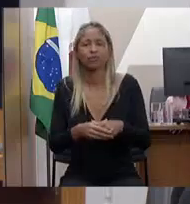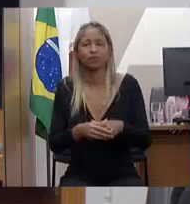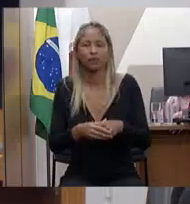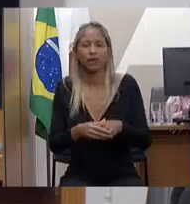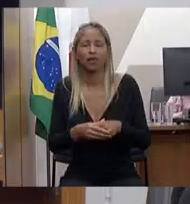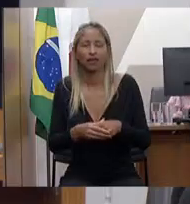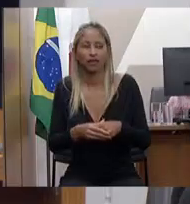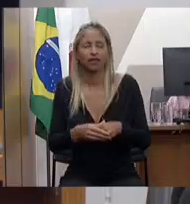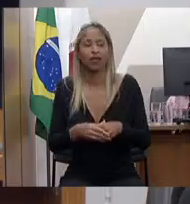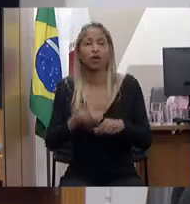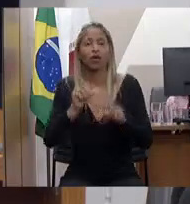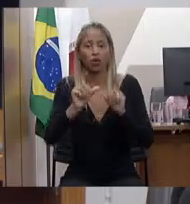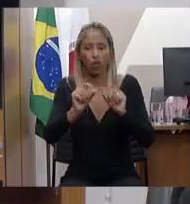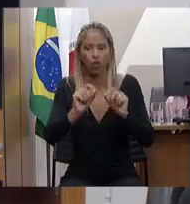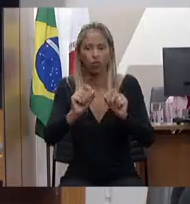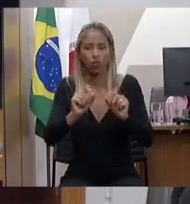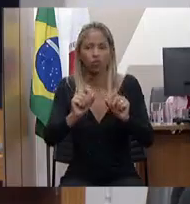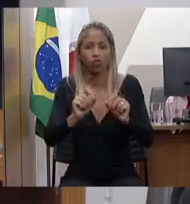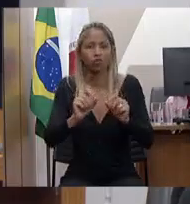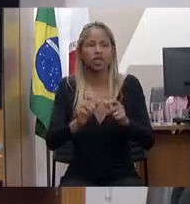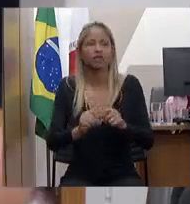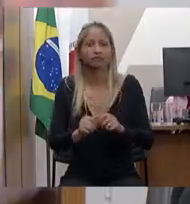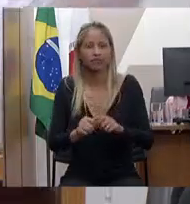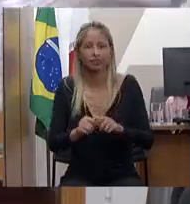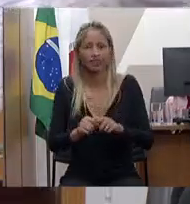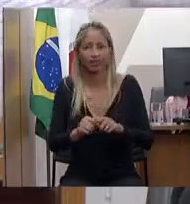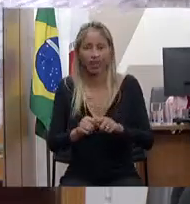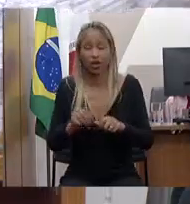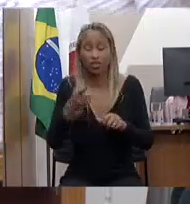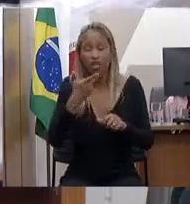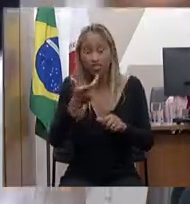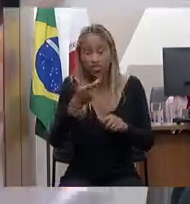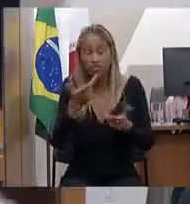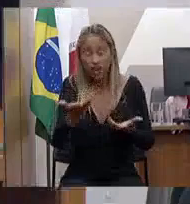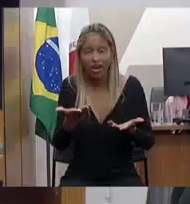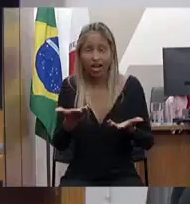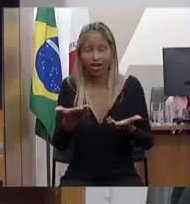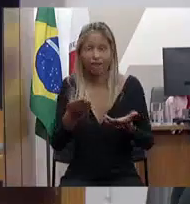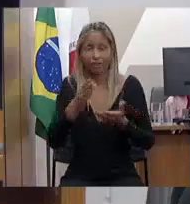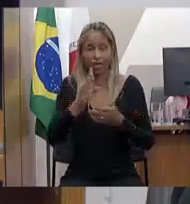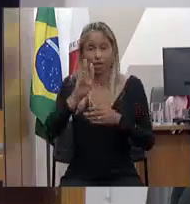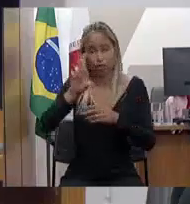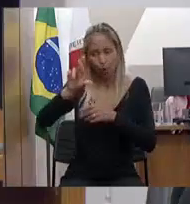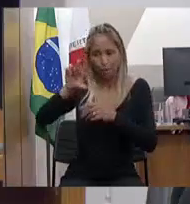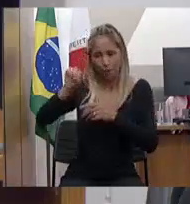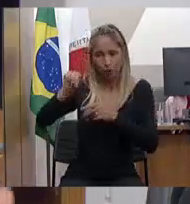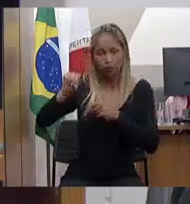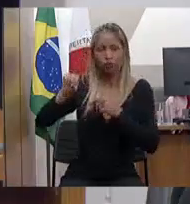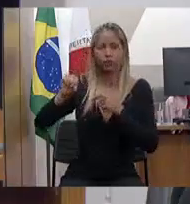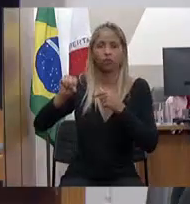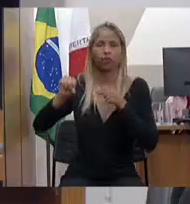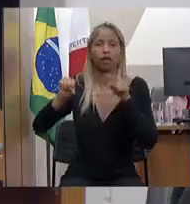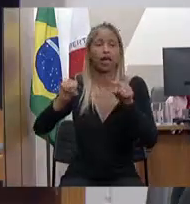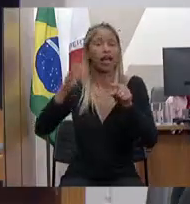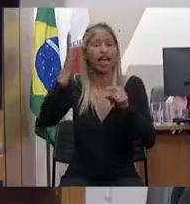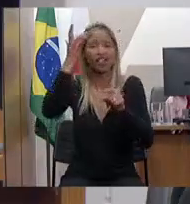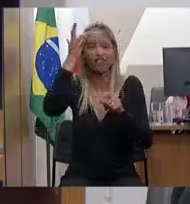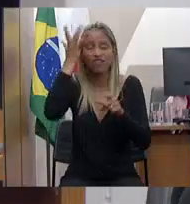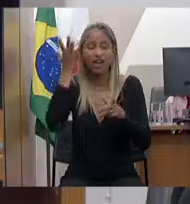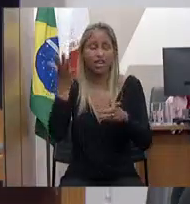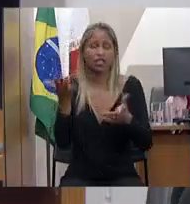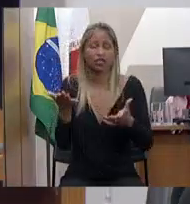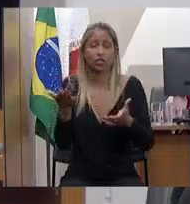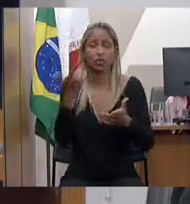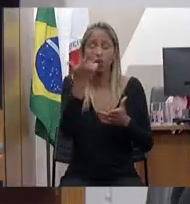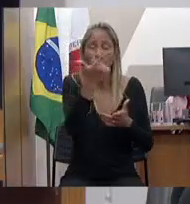O que que a violência no trabalho quando a gente fala do Bruno dos colegas é fácil reconhecer